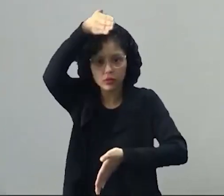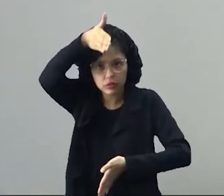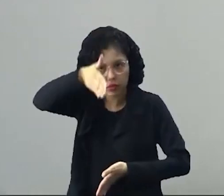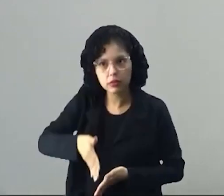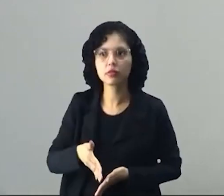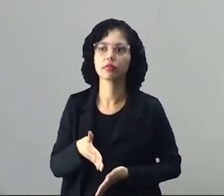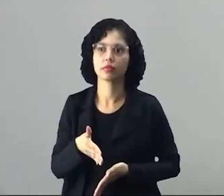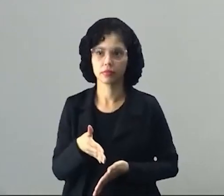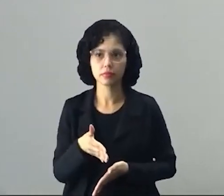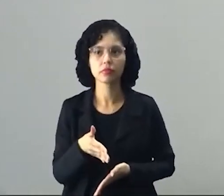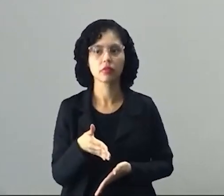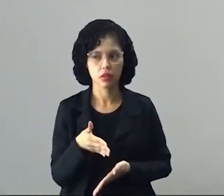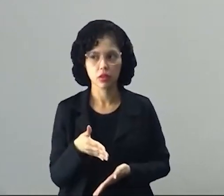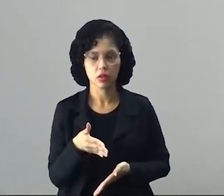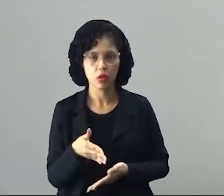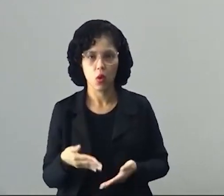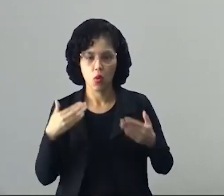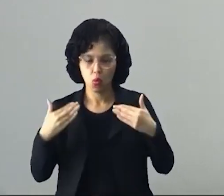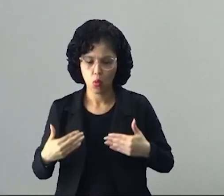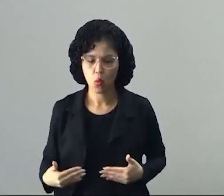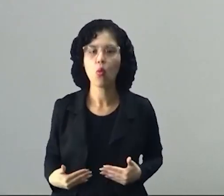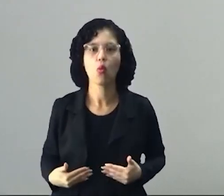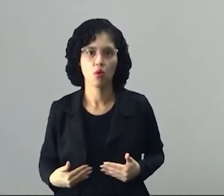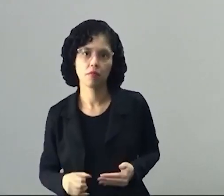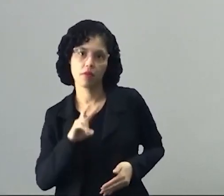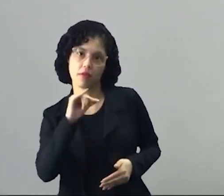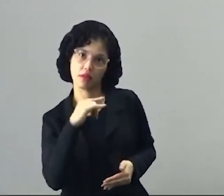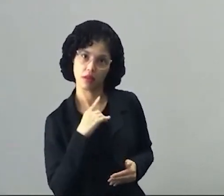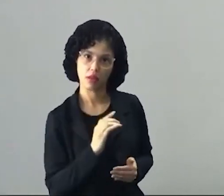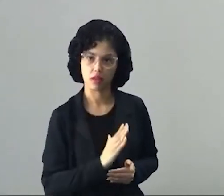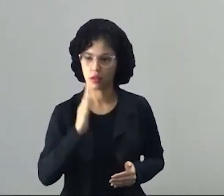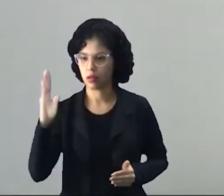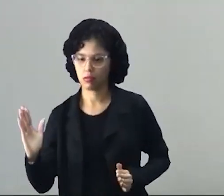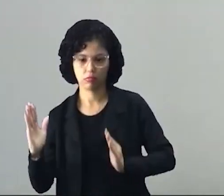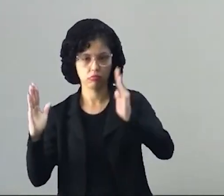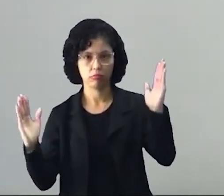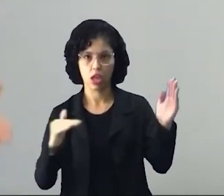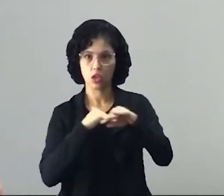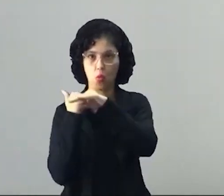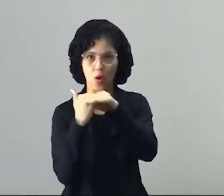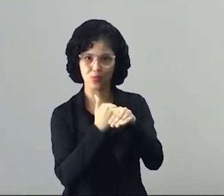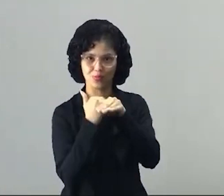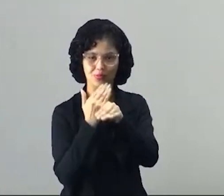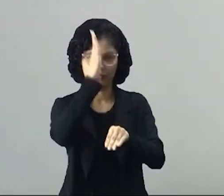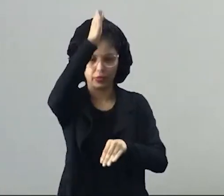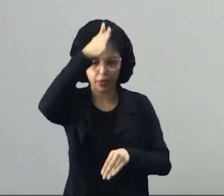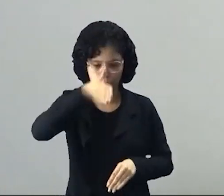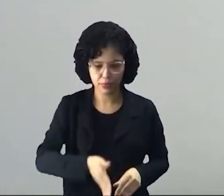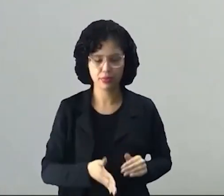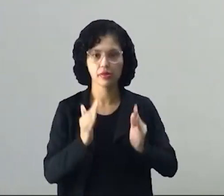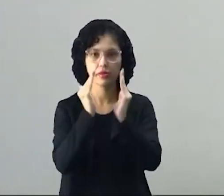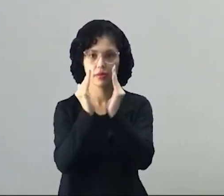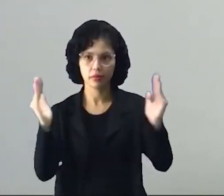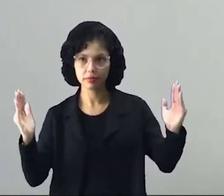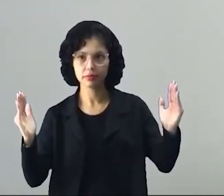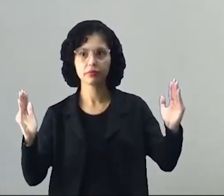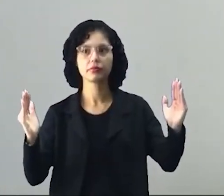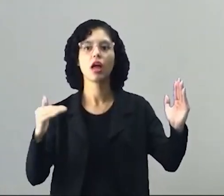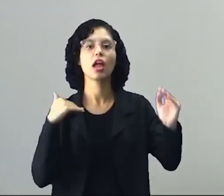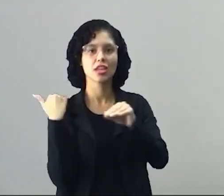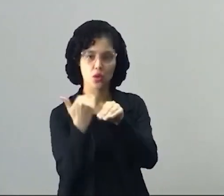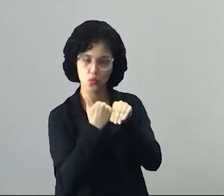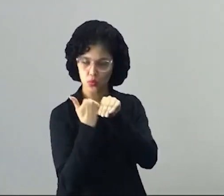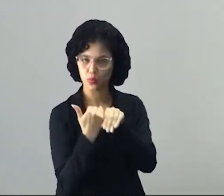divide no meio um organismo e ele vai ter exatamente o que ele tem do lado direito e do lado esquerdo. Isso é uma